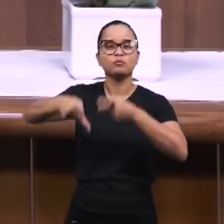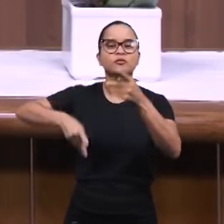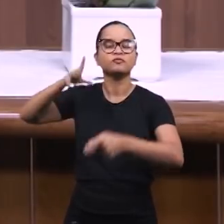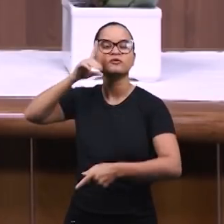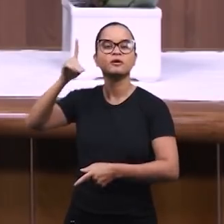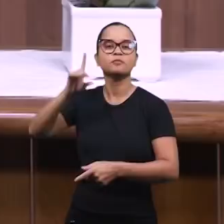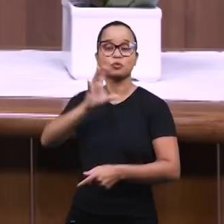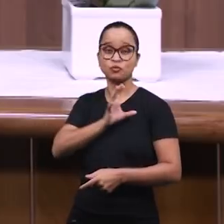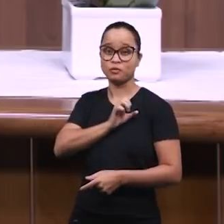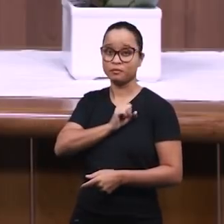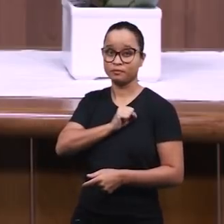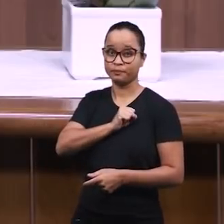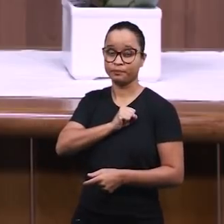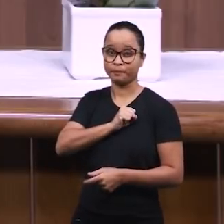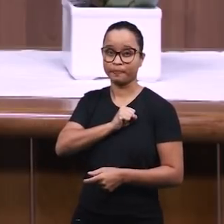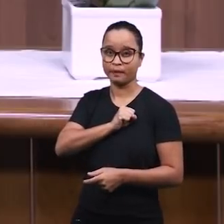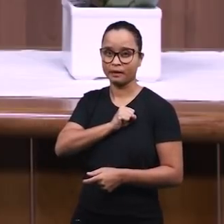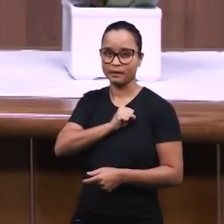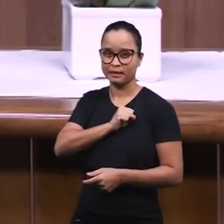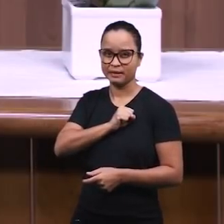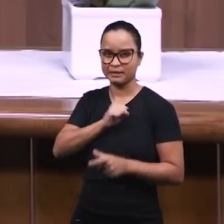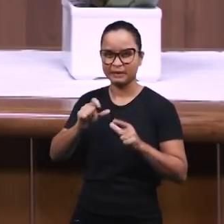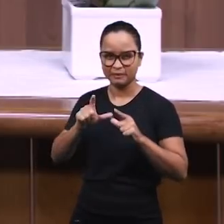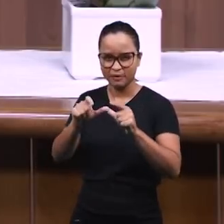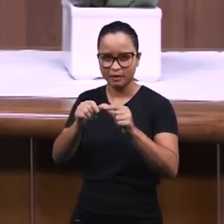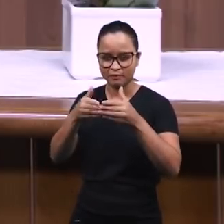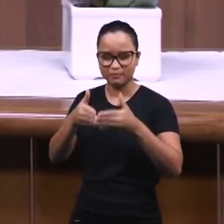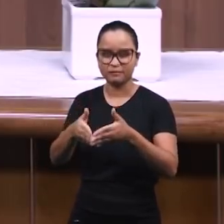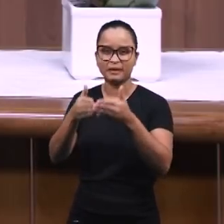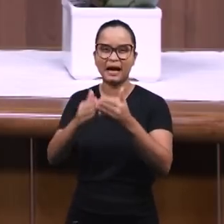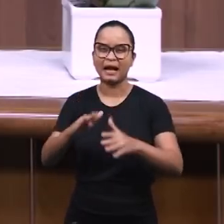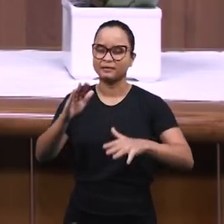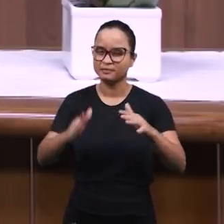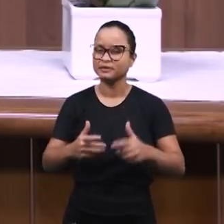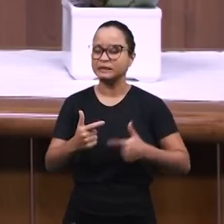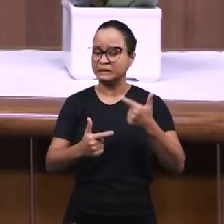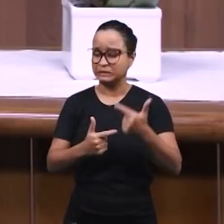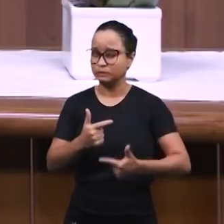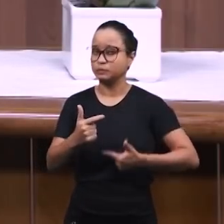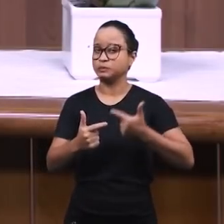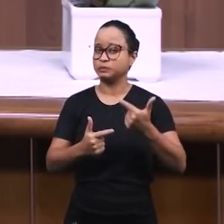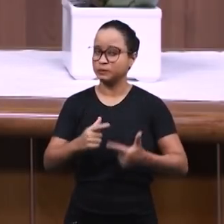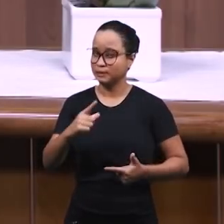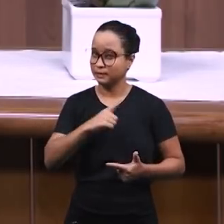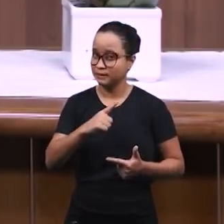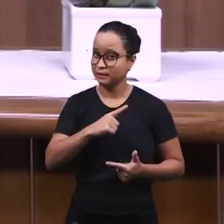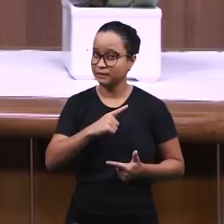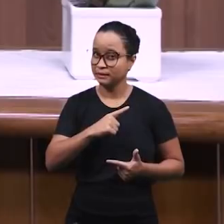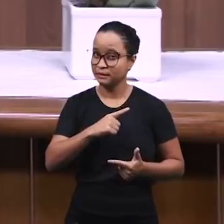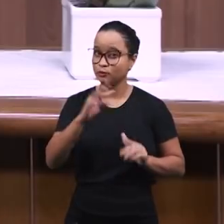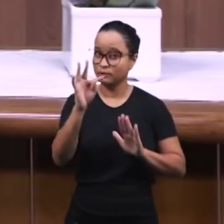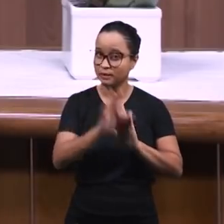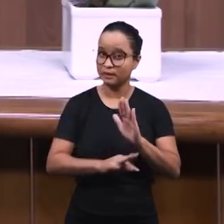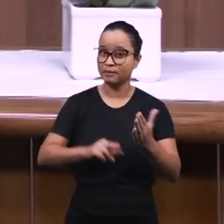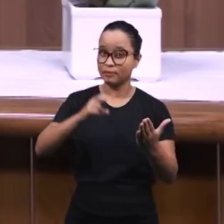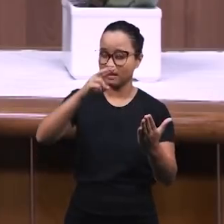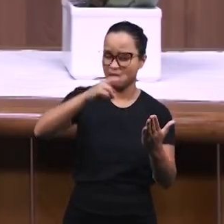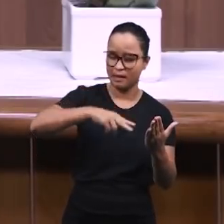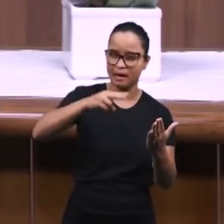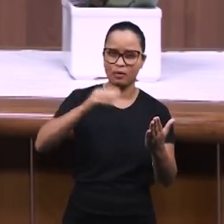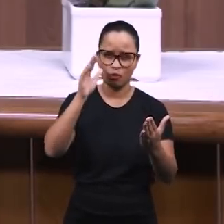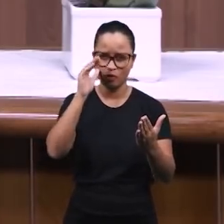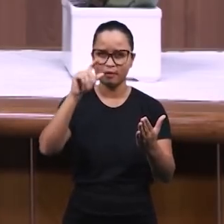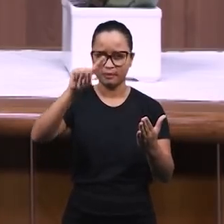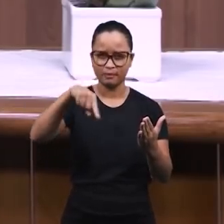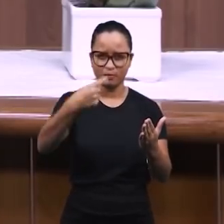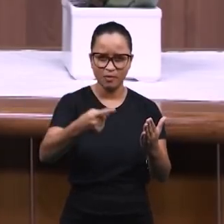por aqueles que o amam. E nesta travessia, mesmo quando as lutas se levantam, e a continuação do texto mostra isso, se